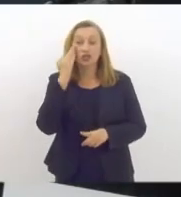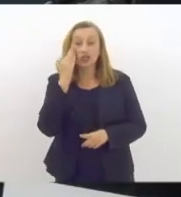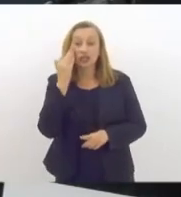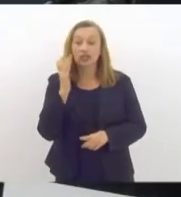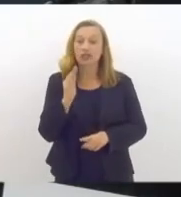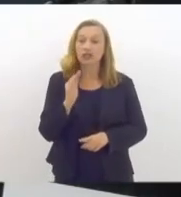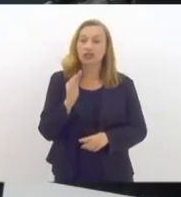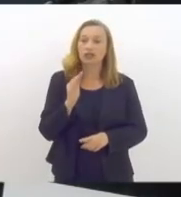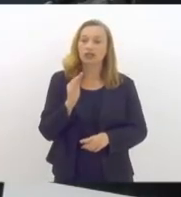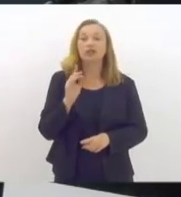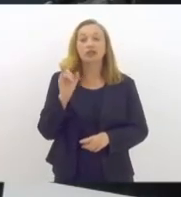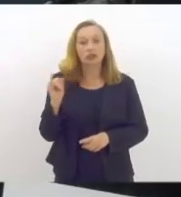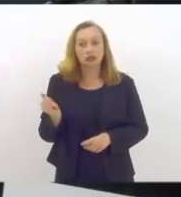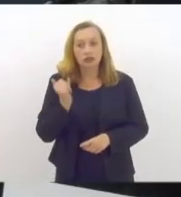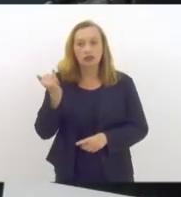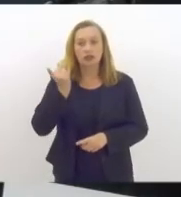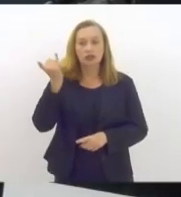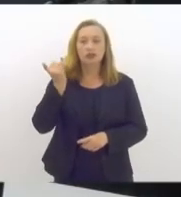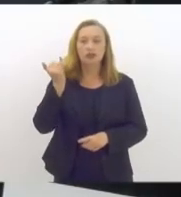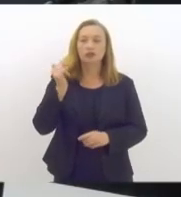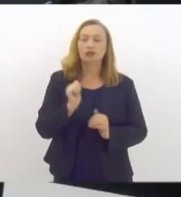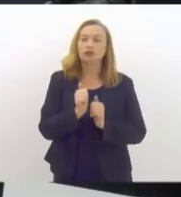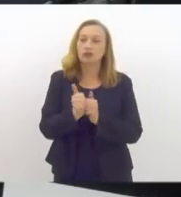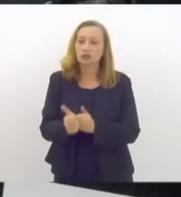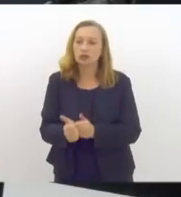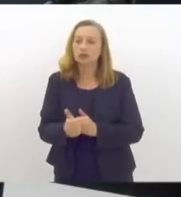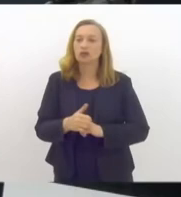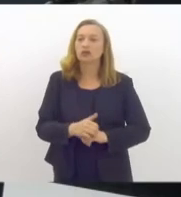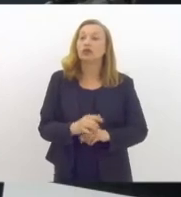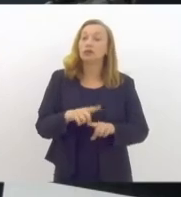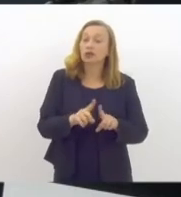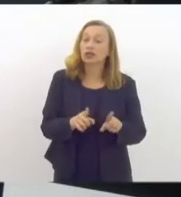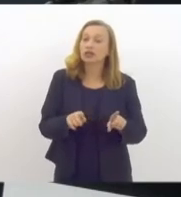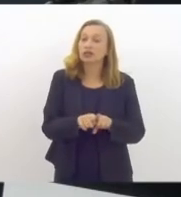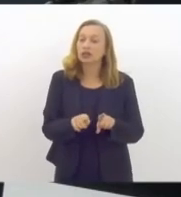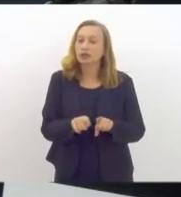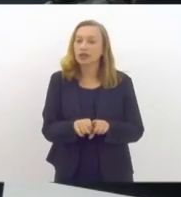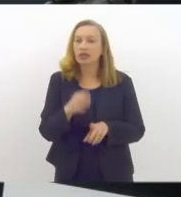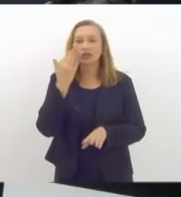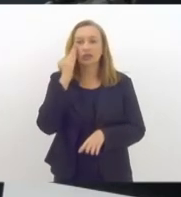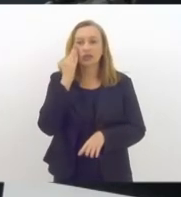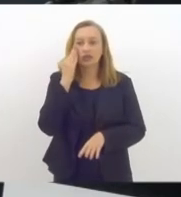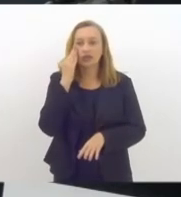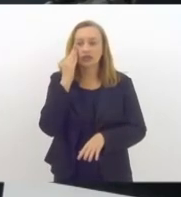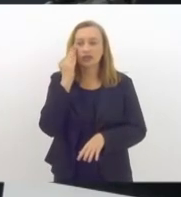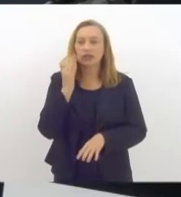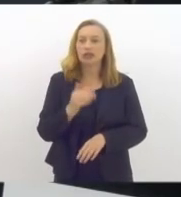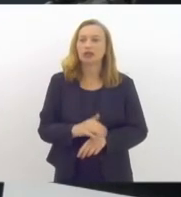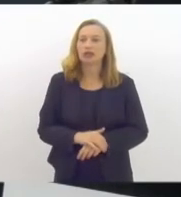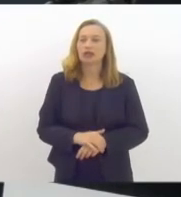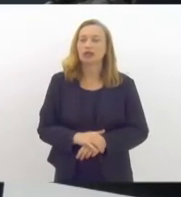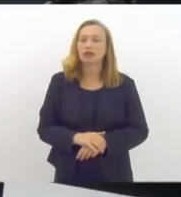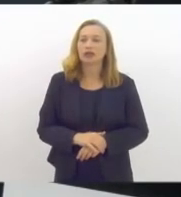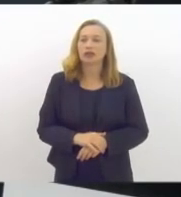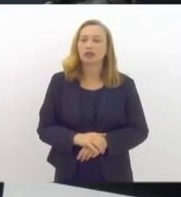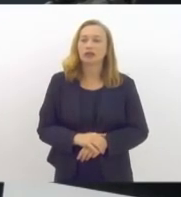entende que é importante a recondução, mas a gente também entende